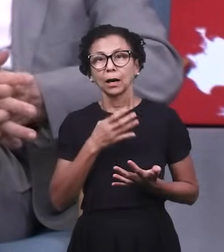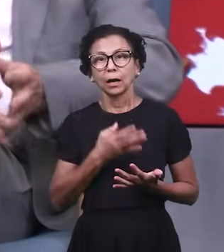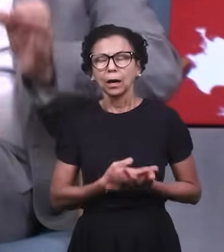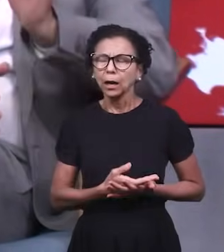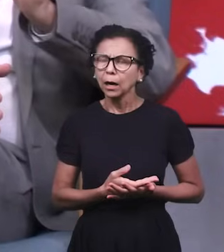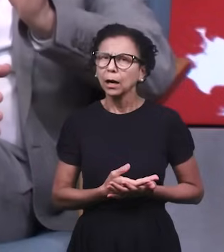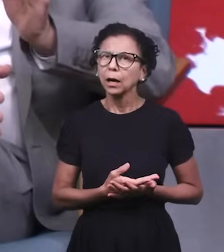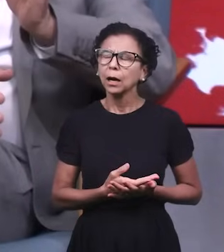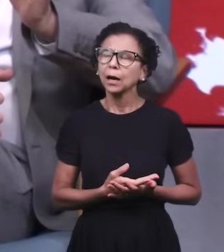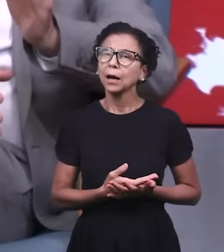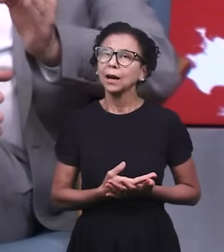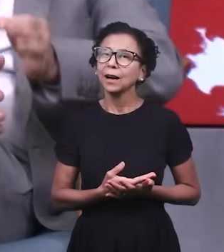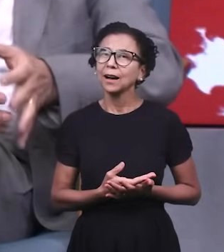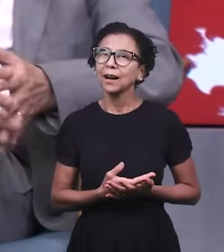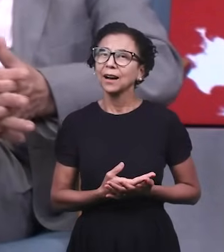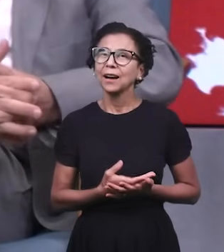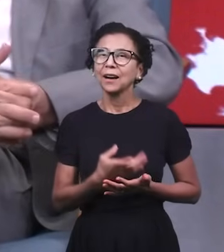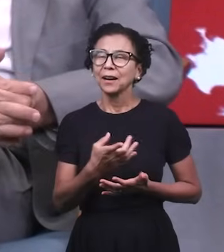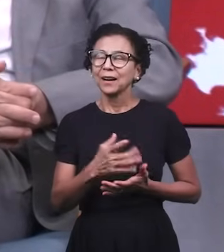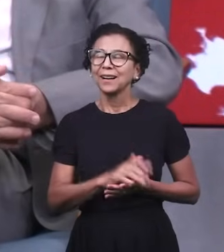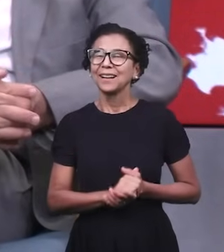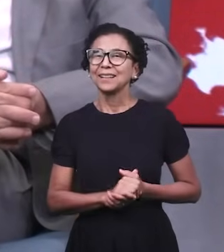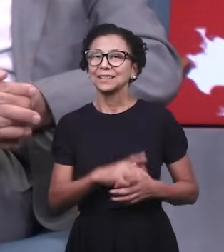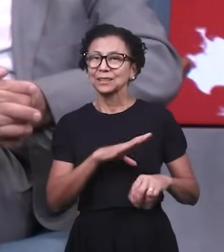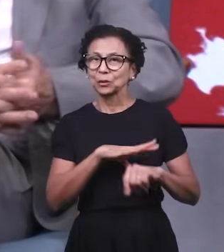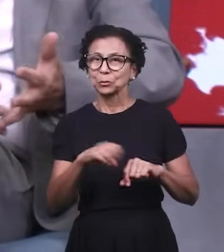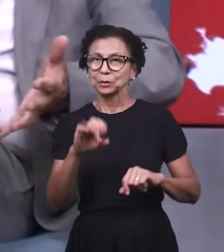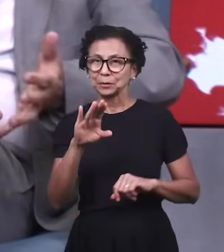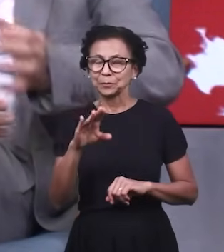essa cura, o homem da mão mirrada.